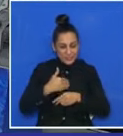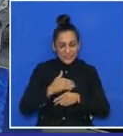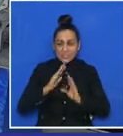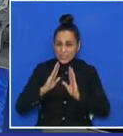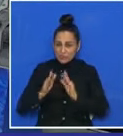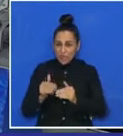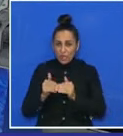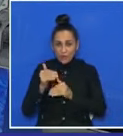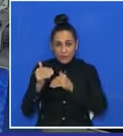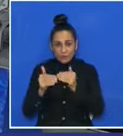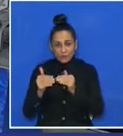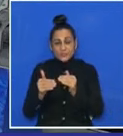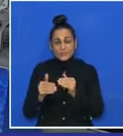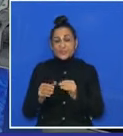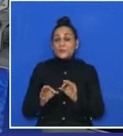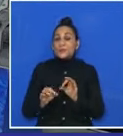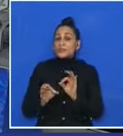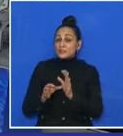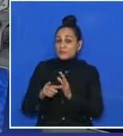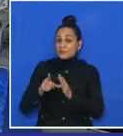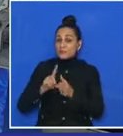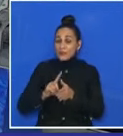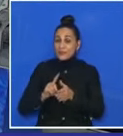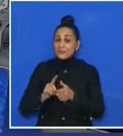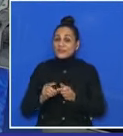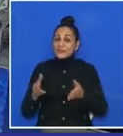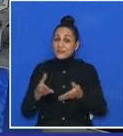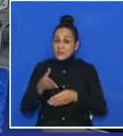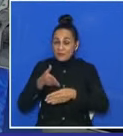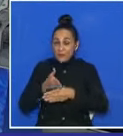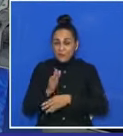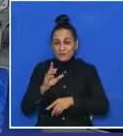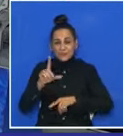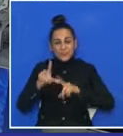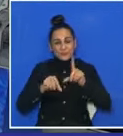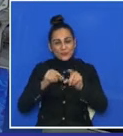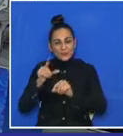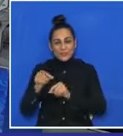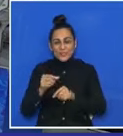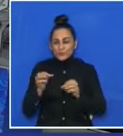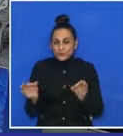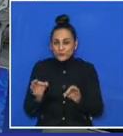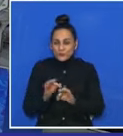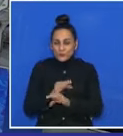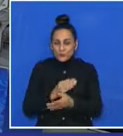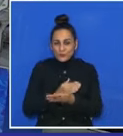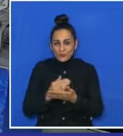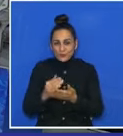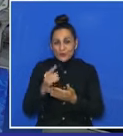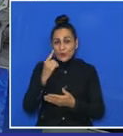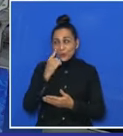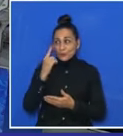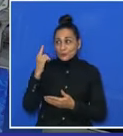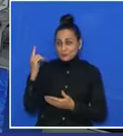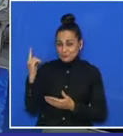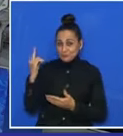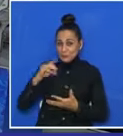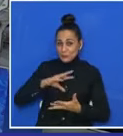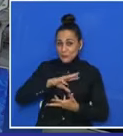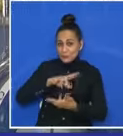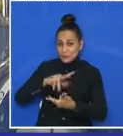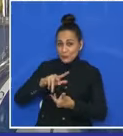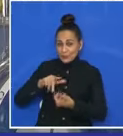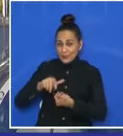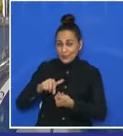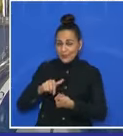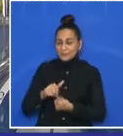acompanharam todos os procedimentos e agora também vão validar o nosso sorteio. Então está tudo pronto, vamos começar. Nosso globo número 1 está preparado,